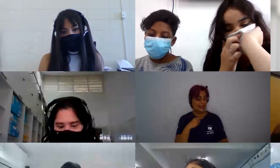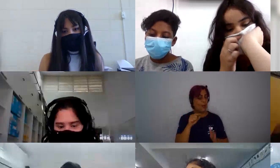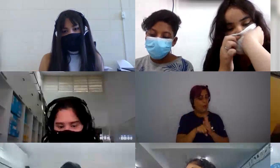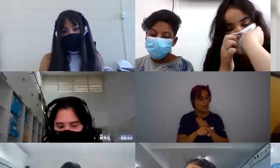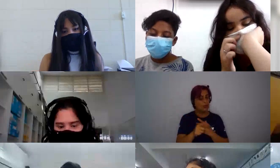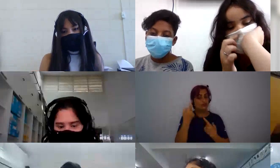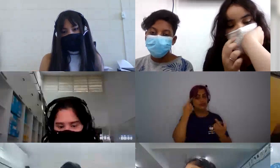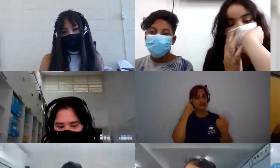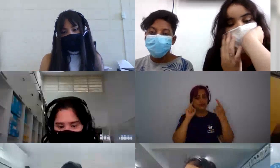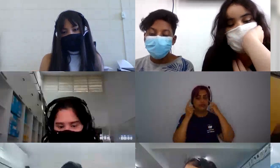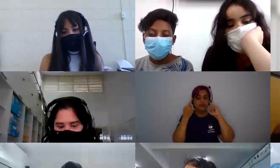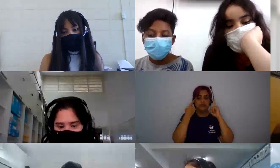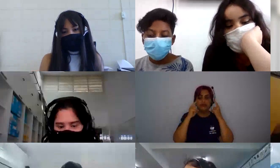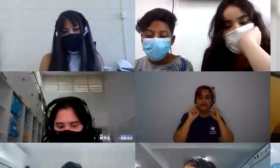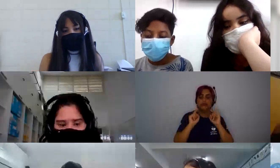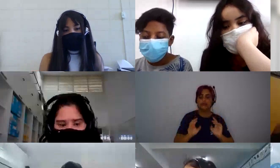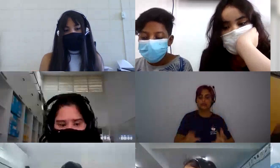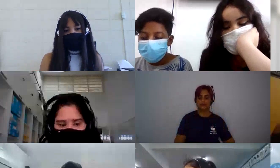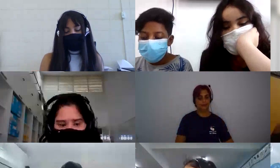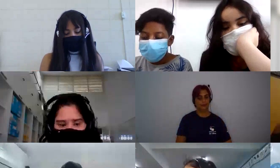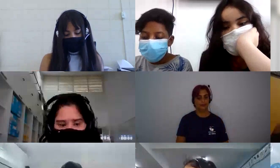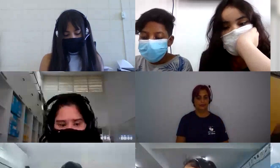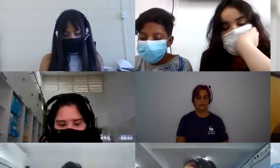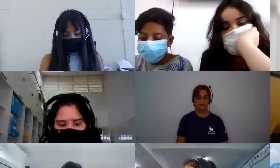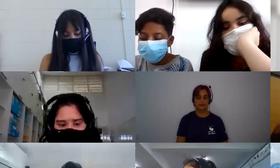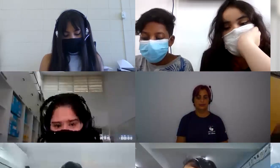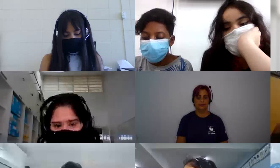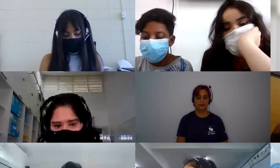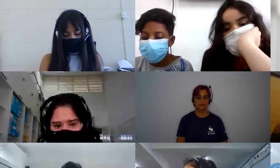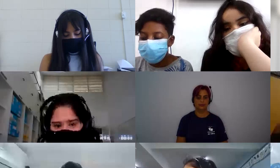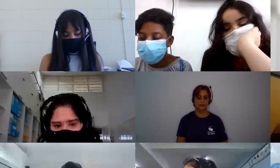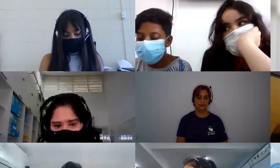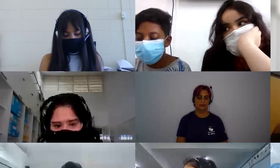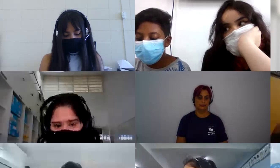Fale alguma coisa sobre esse assunto para a gente.